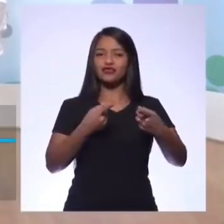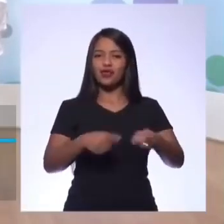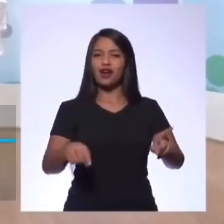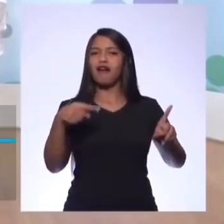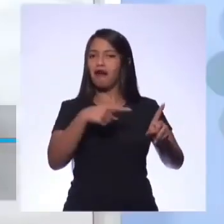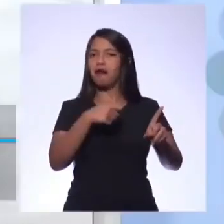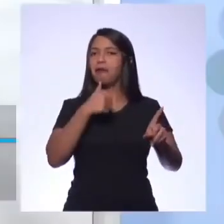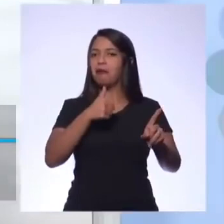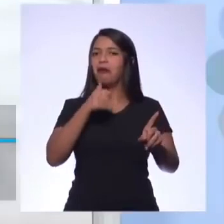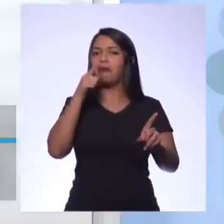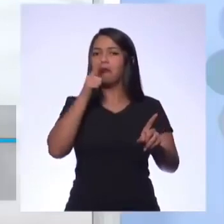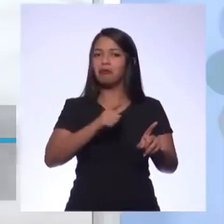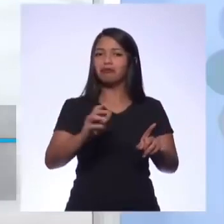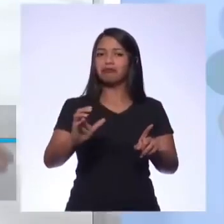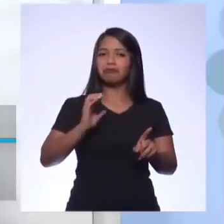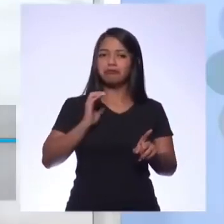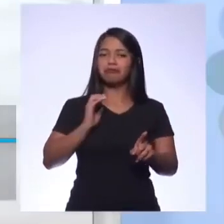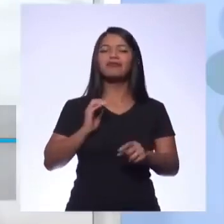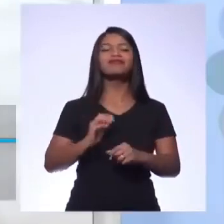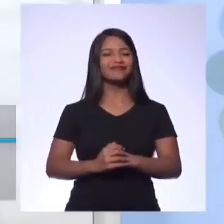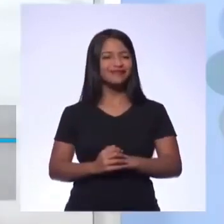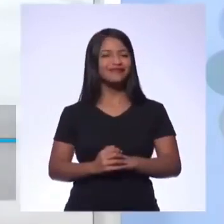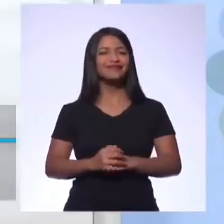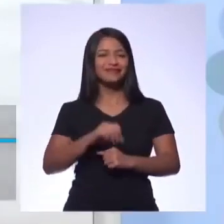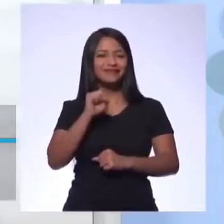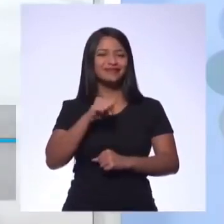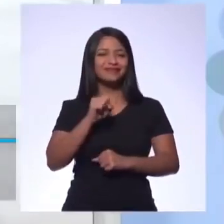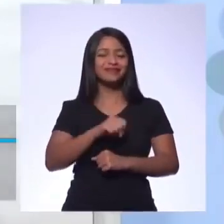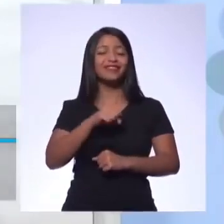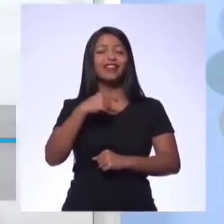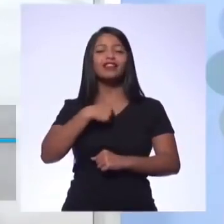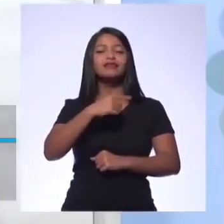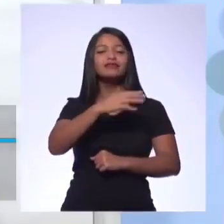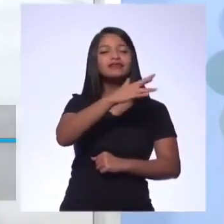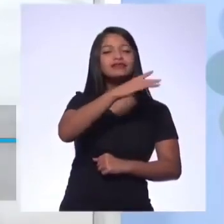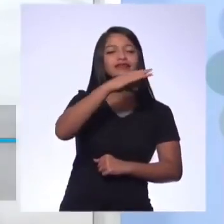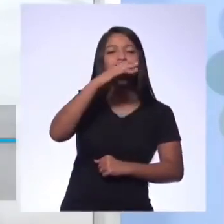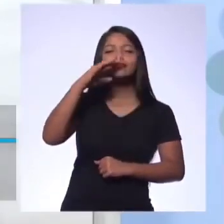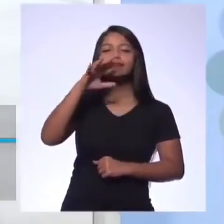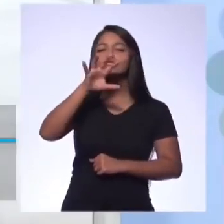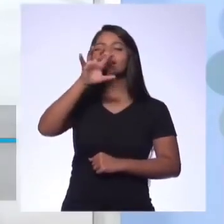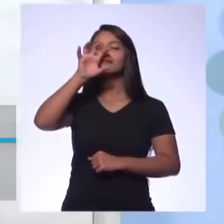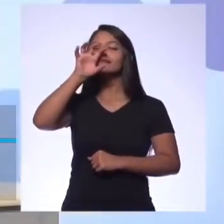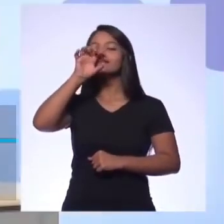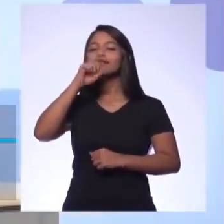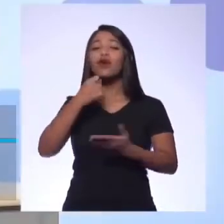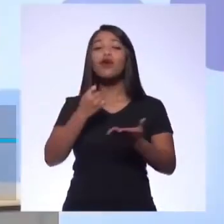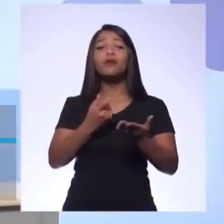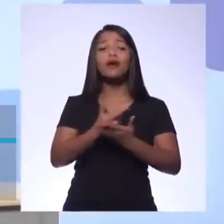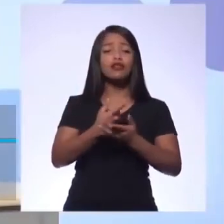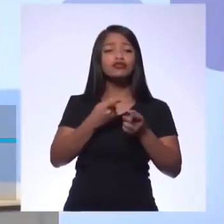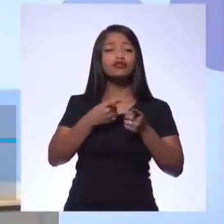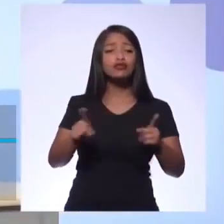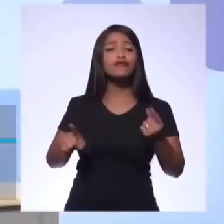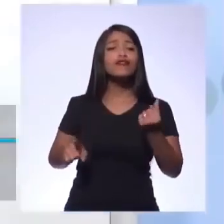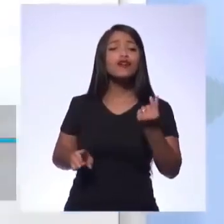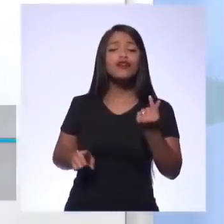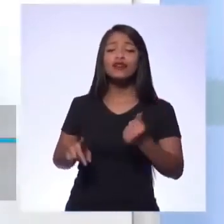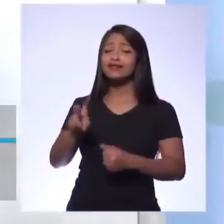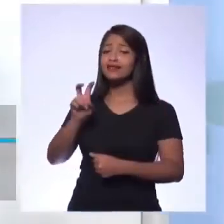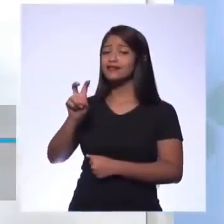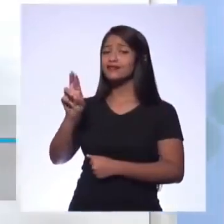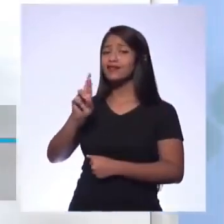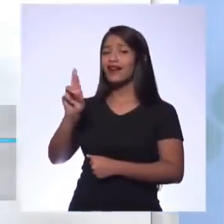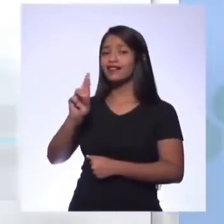pega as suas terminações nervosas, e aí você fica com vontade e vai lá consumir. 5 pau um espetinho, a última vez que eu comi, antes da